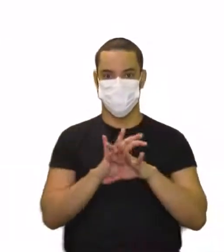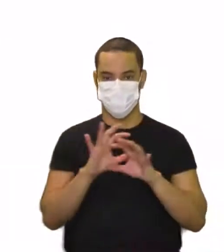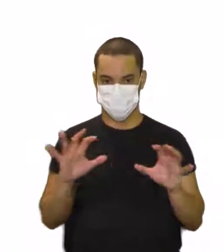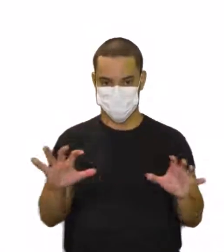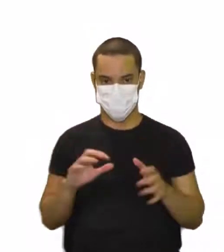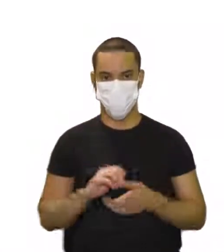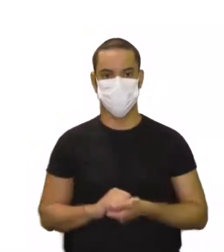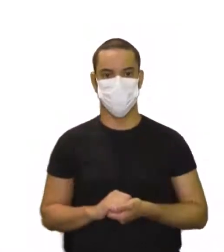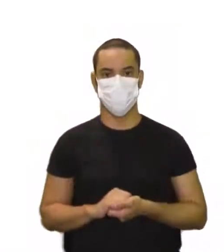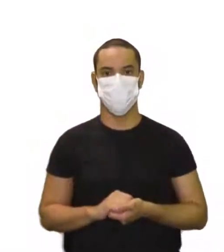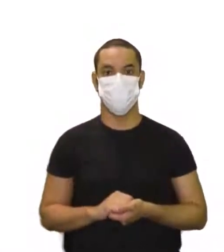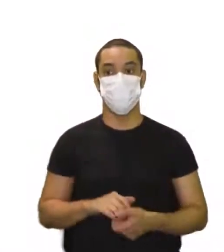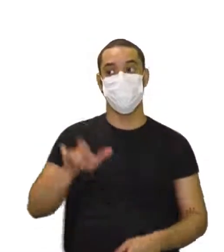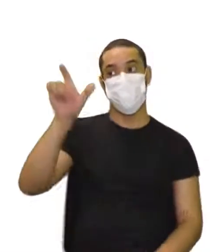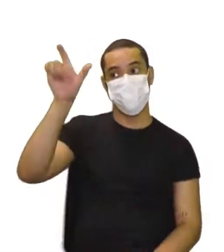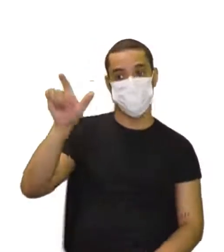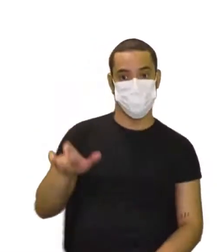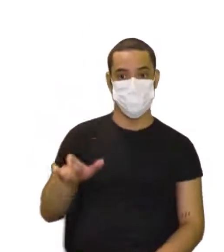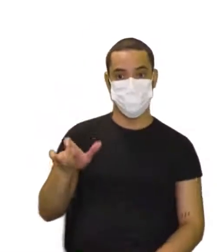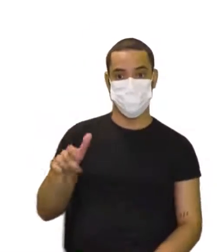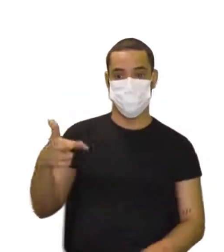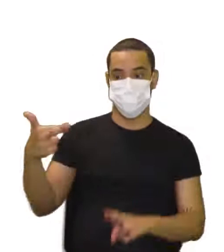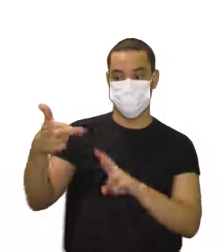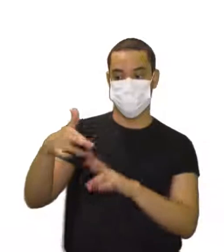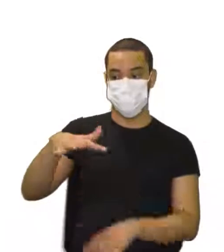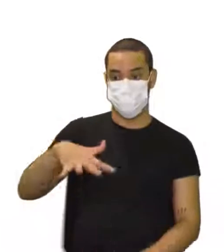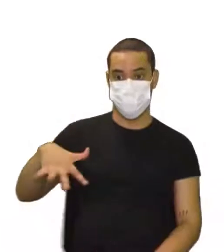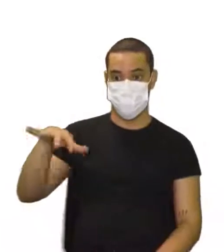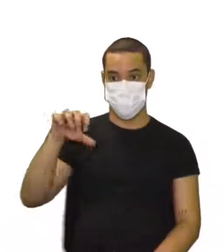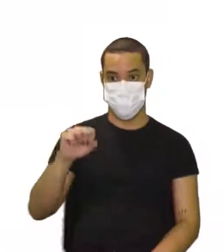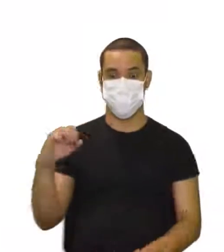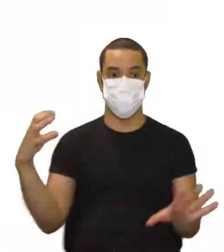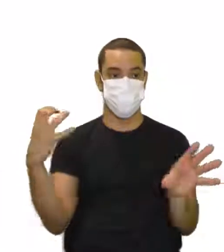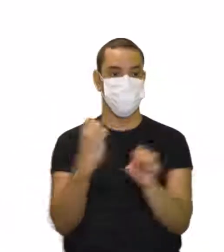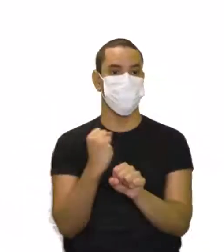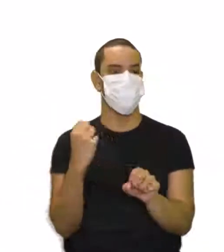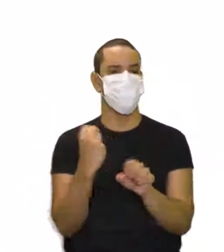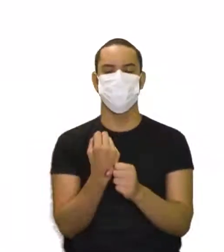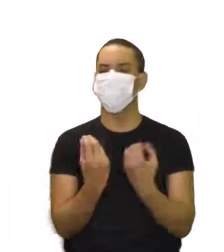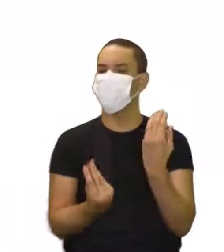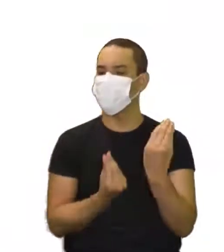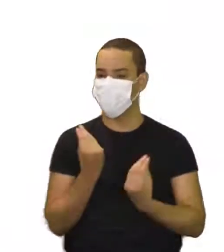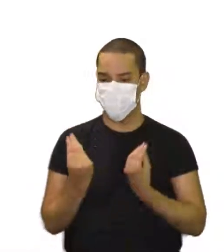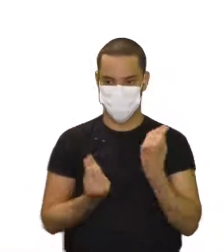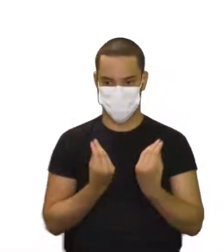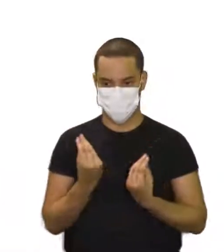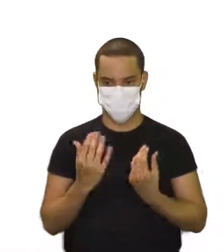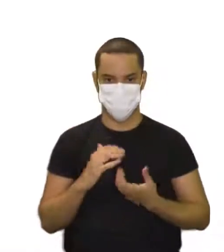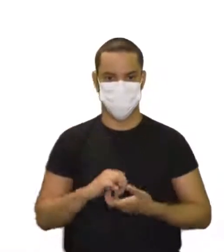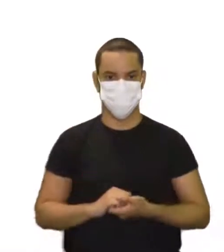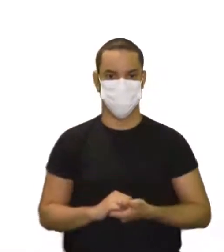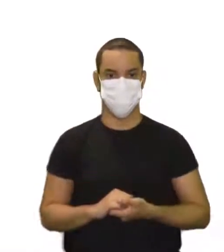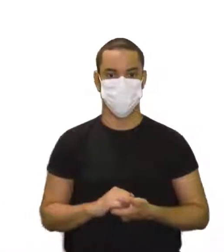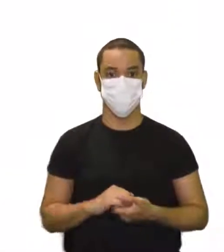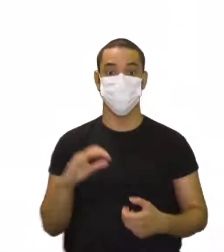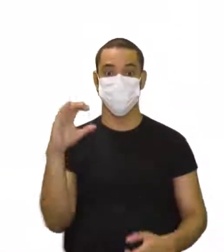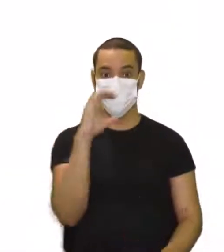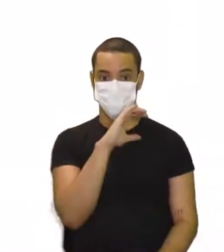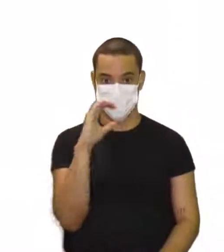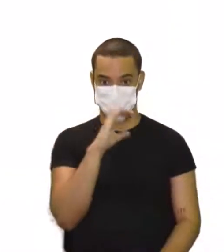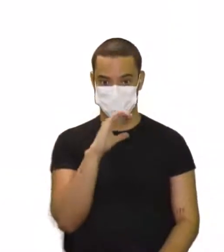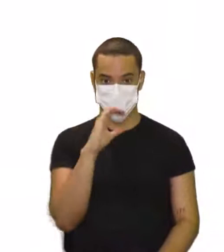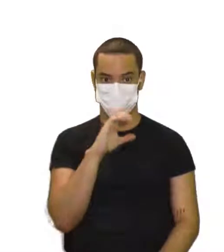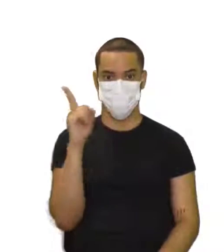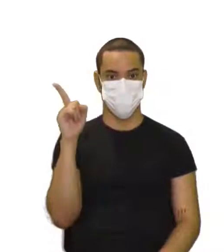velocidade V da pessoa no referencial S será calculada por... Então, olha só, velocidade, aqui é